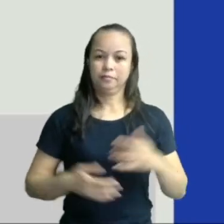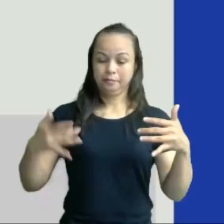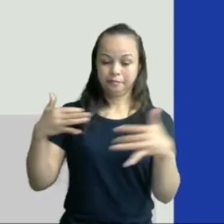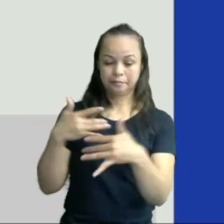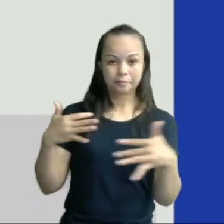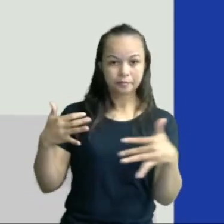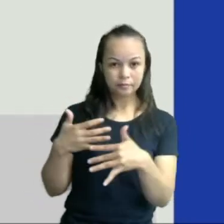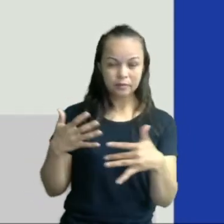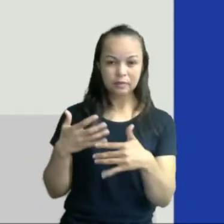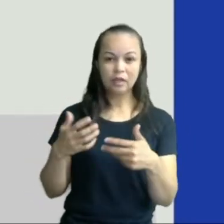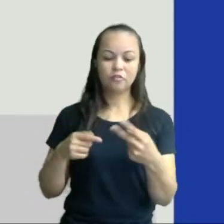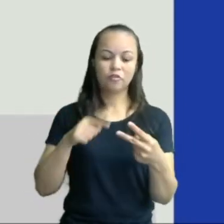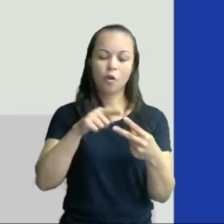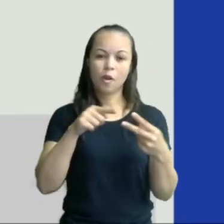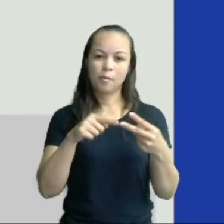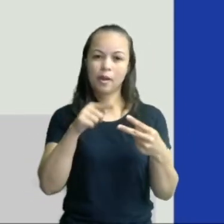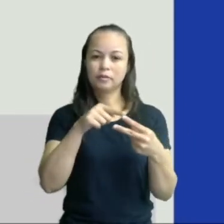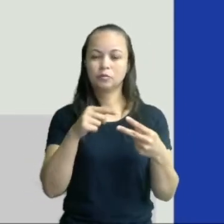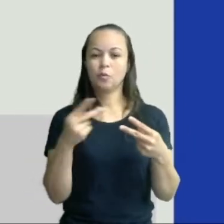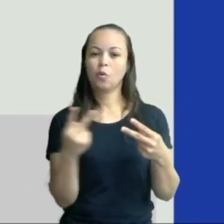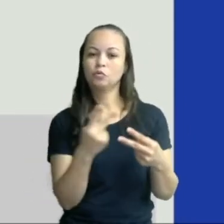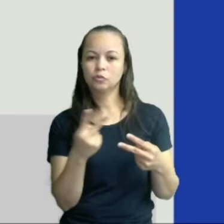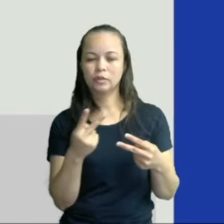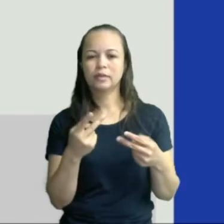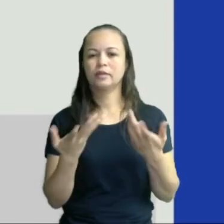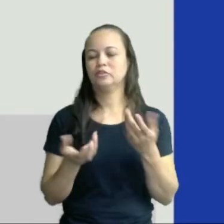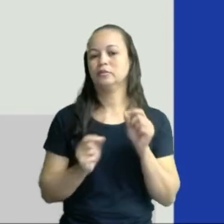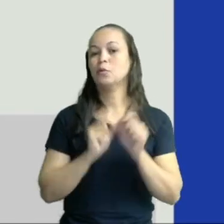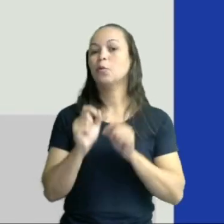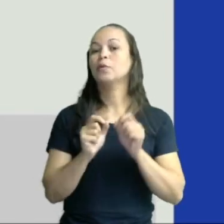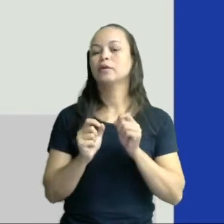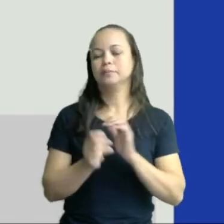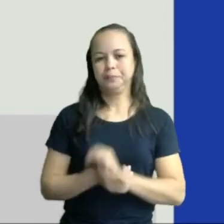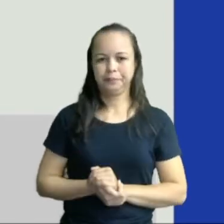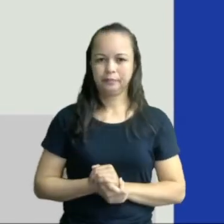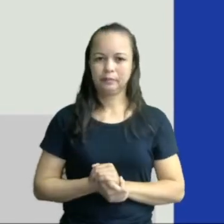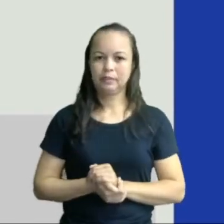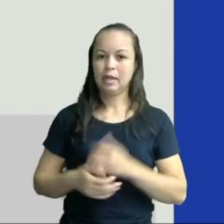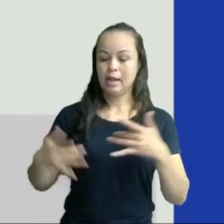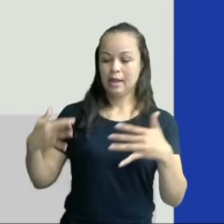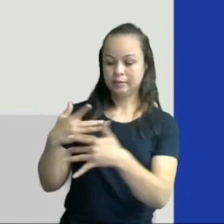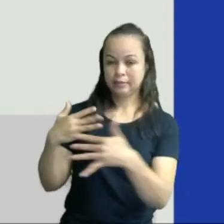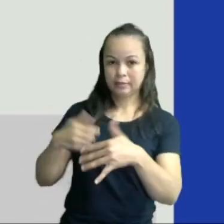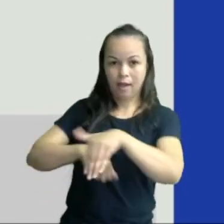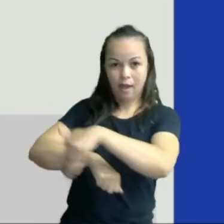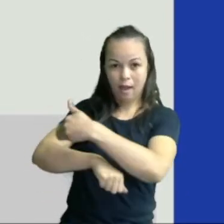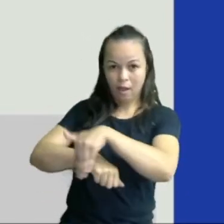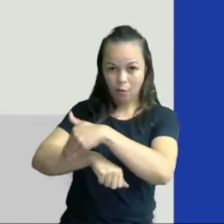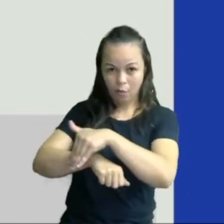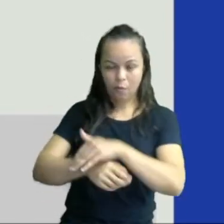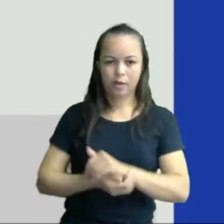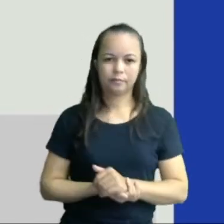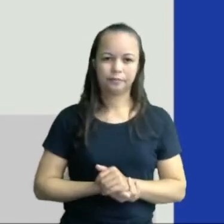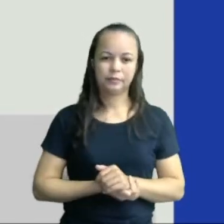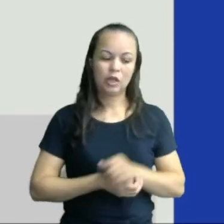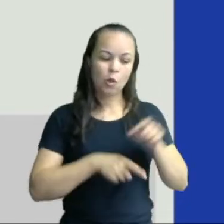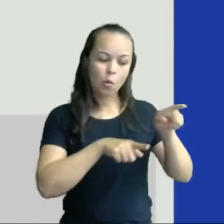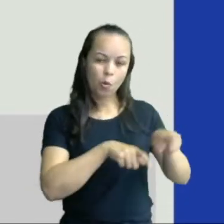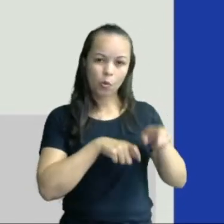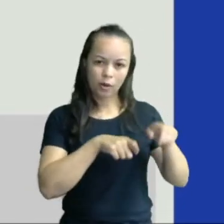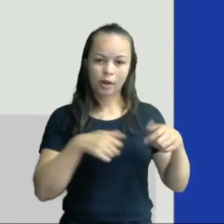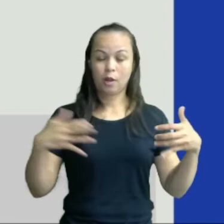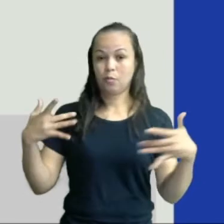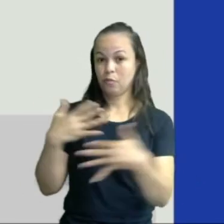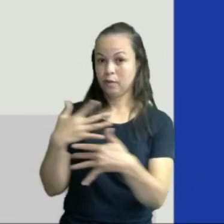é formado por duas áreas distintas. São elas a cidade e a rua, o campo e a